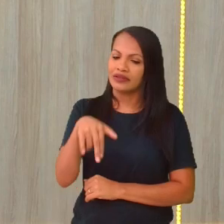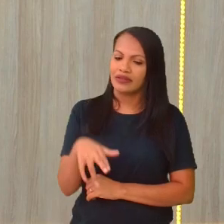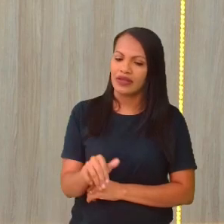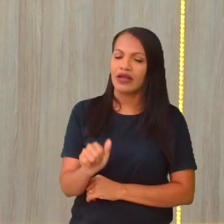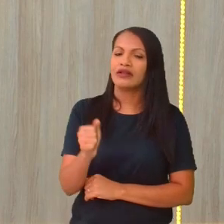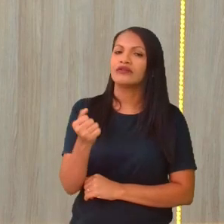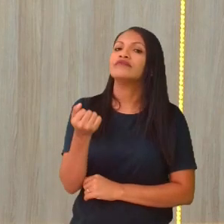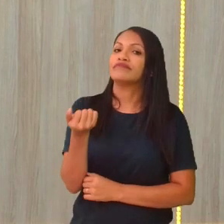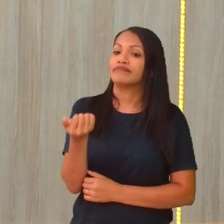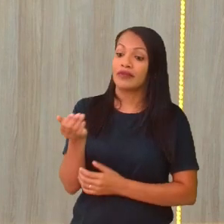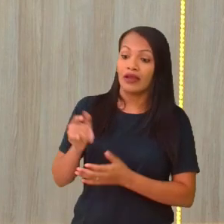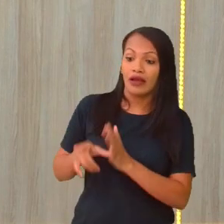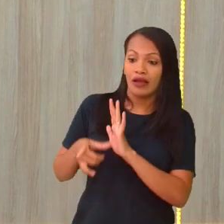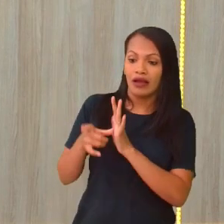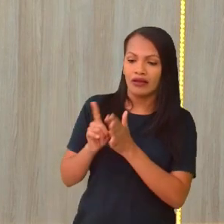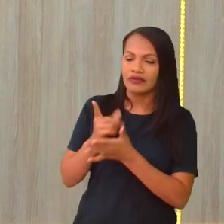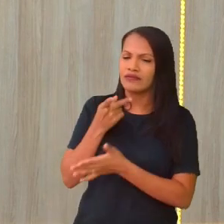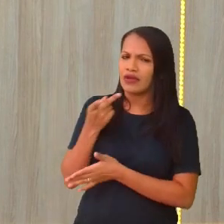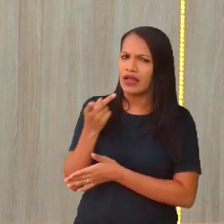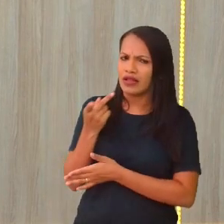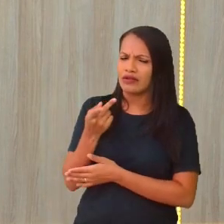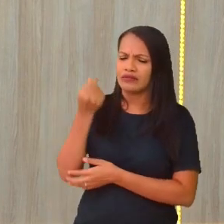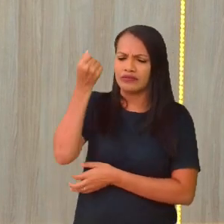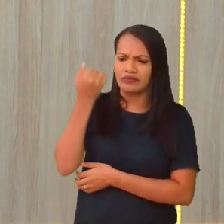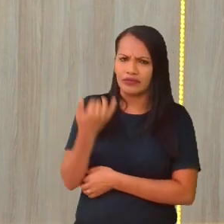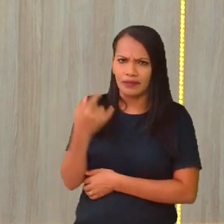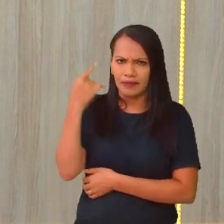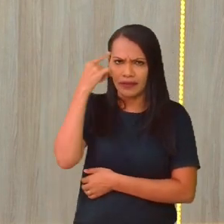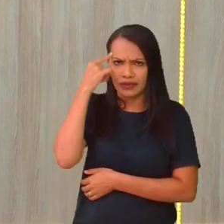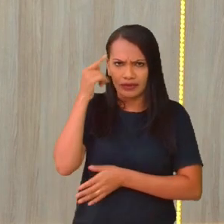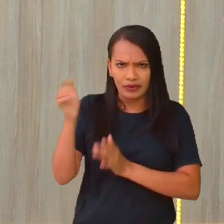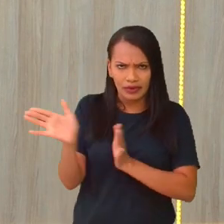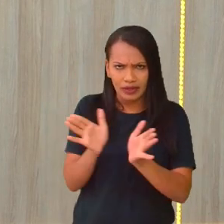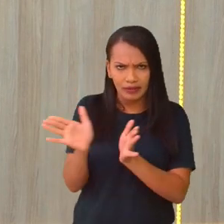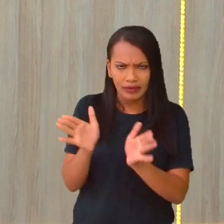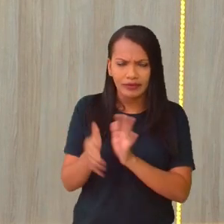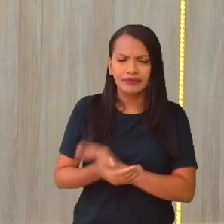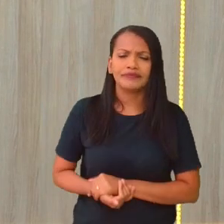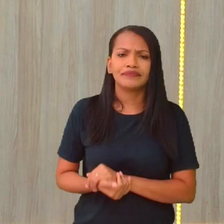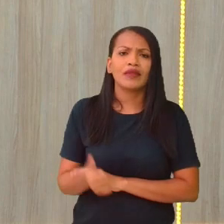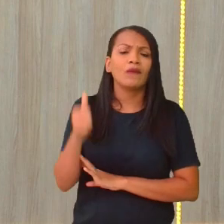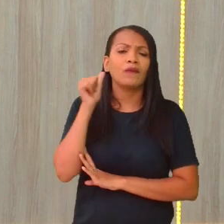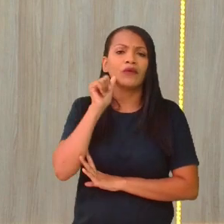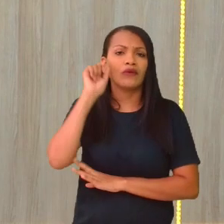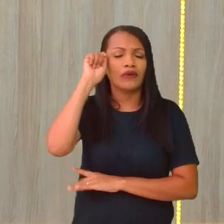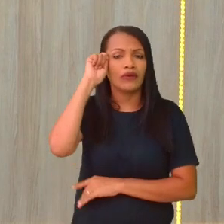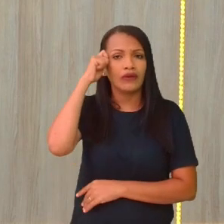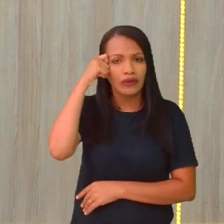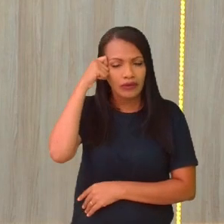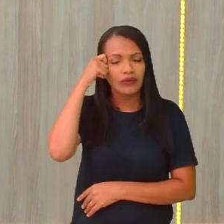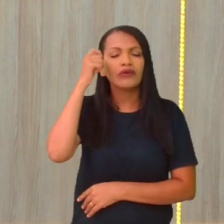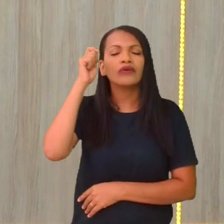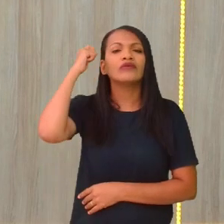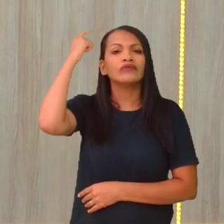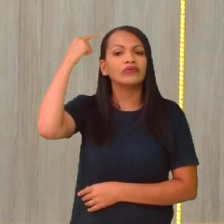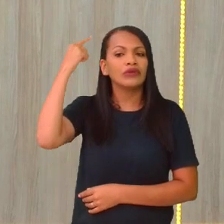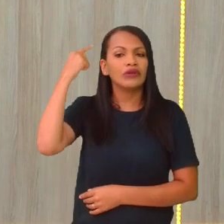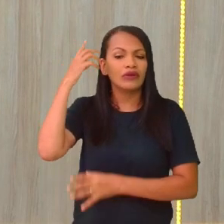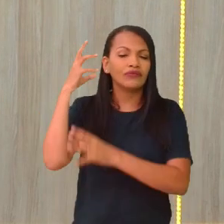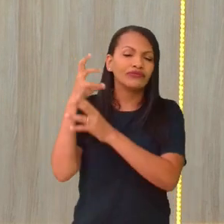me autodescrever para quem está aí em casa ainda pensando em acessibilidade, tá certo? Eu sou uma mulher negra, de cabelos